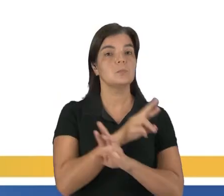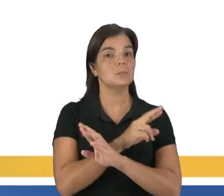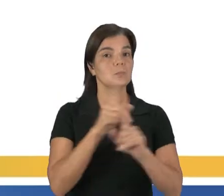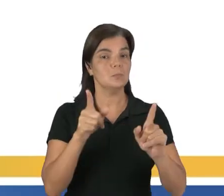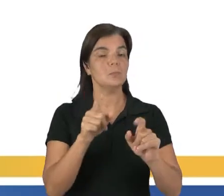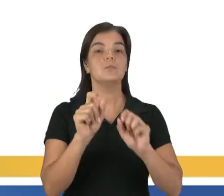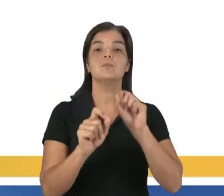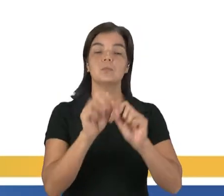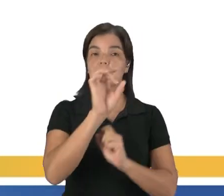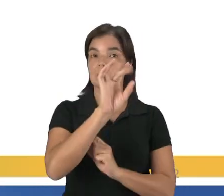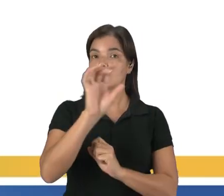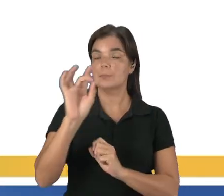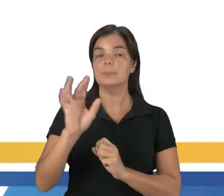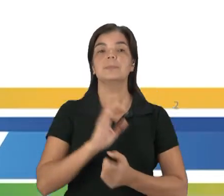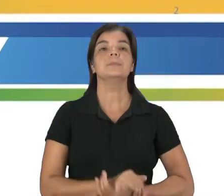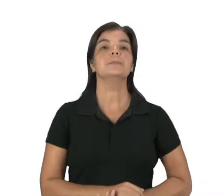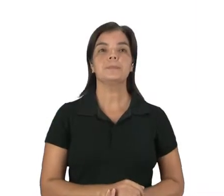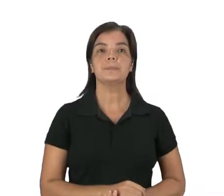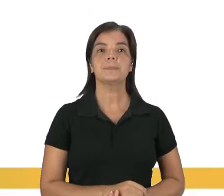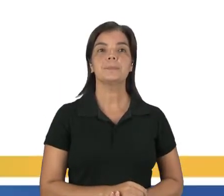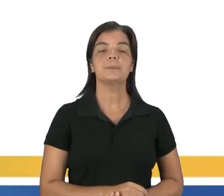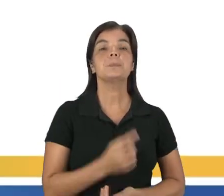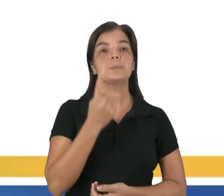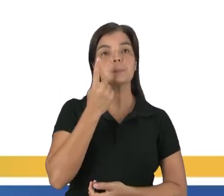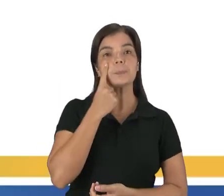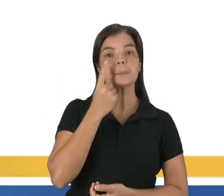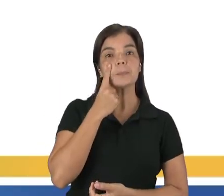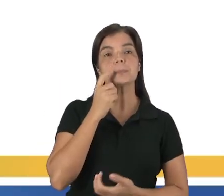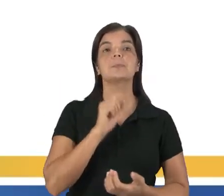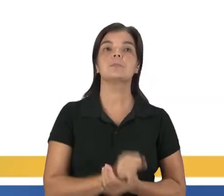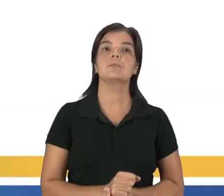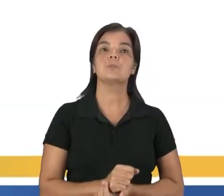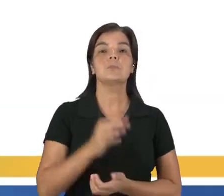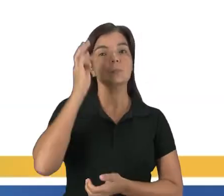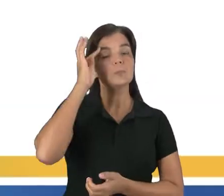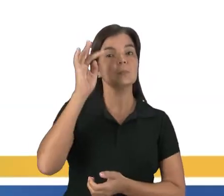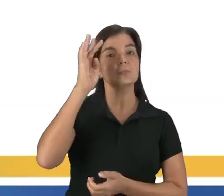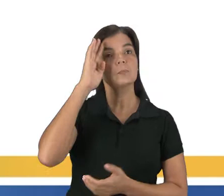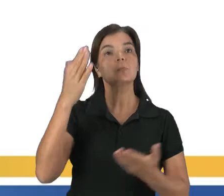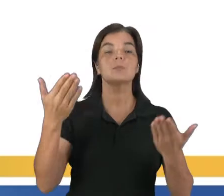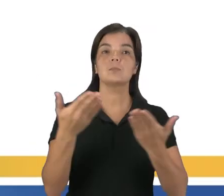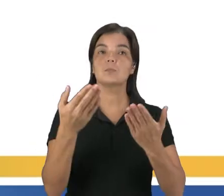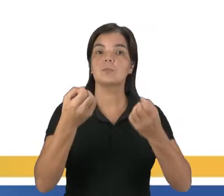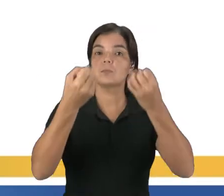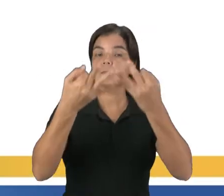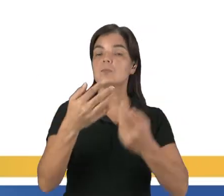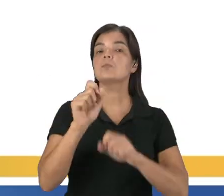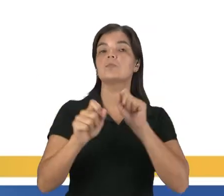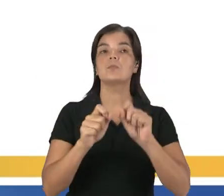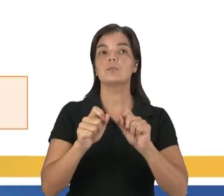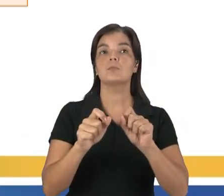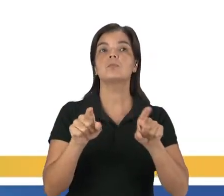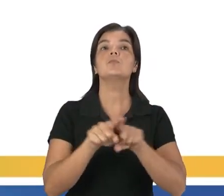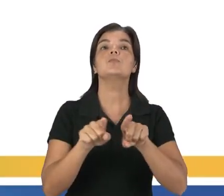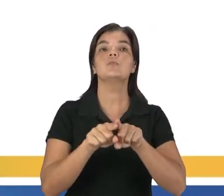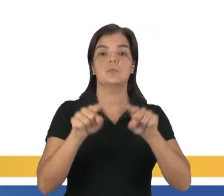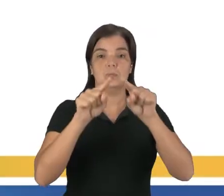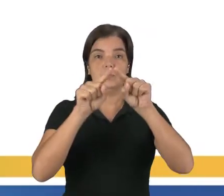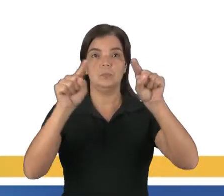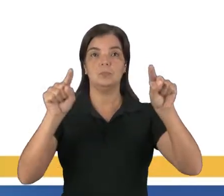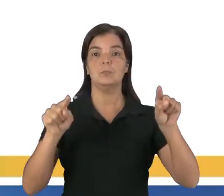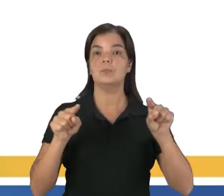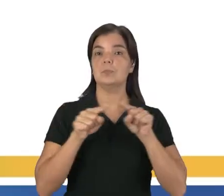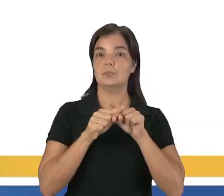diferenciar um pouco cada tipo, tá ok? Vi aqui essa parte teórica. Agora, eu quero falar um pouco sobre o retângulo,